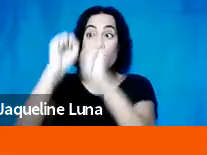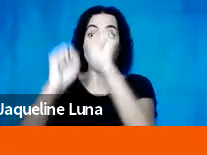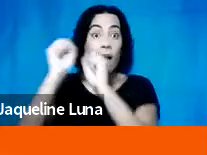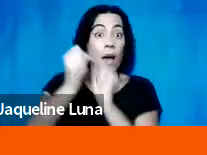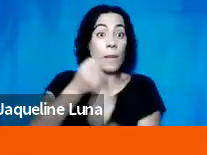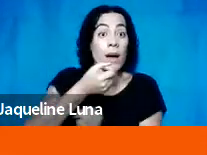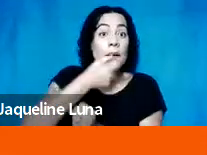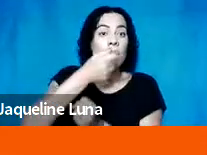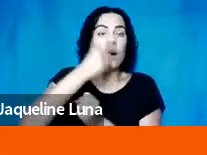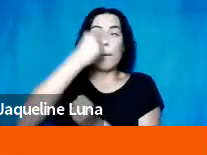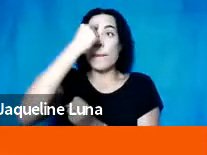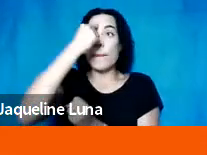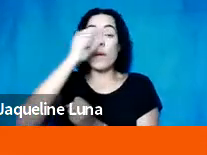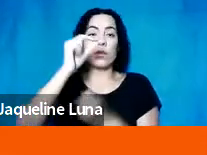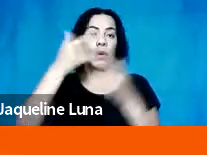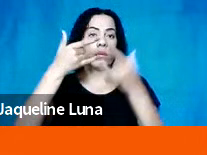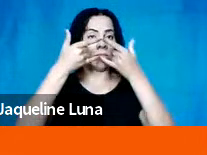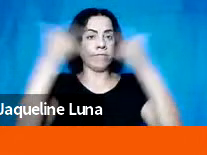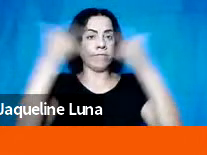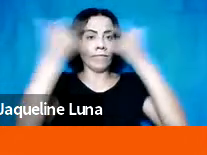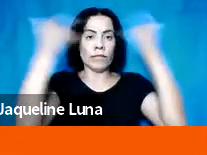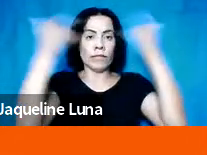lucro no mundo, ela não é